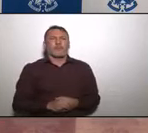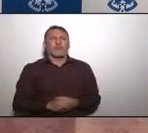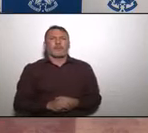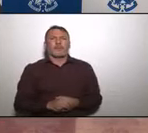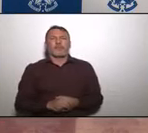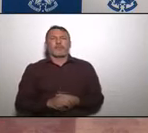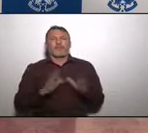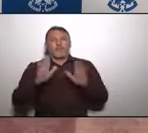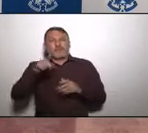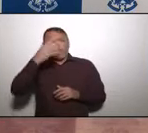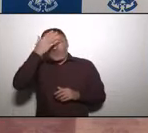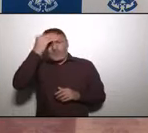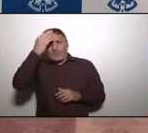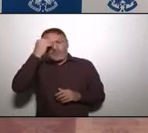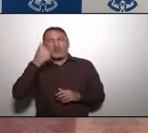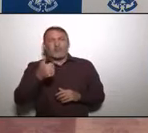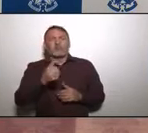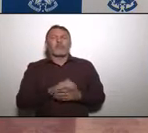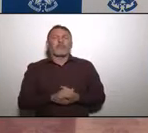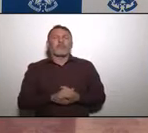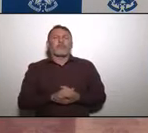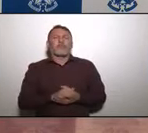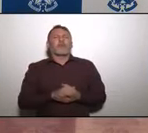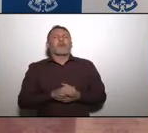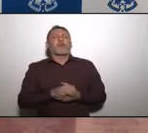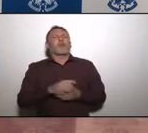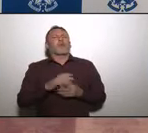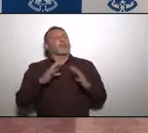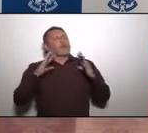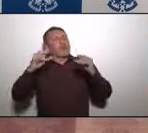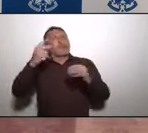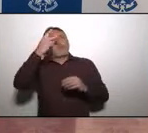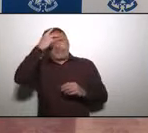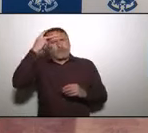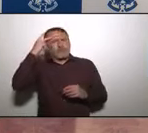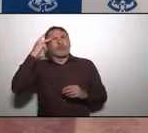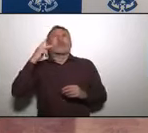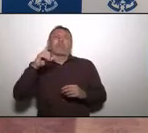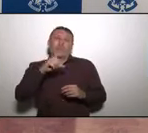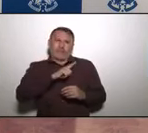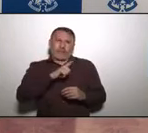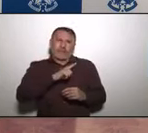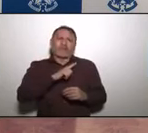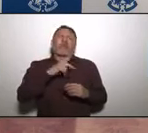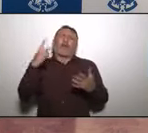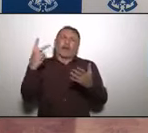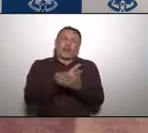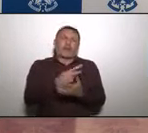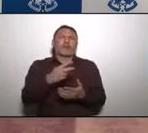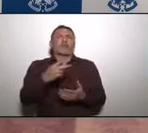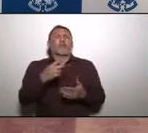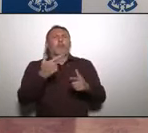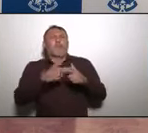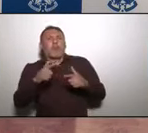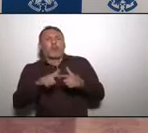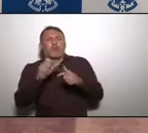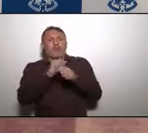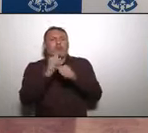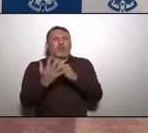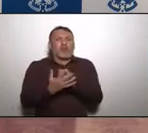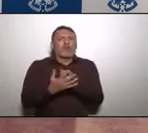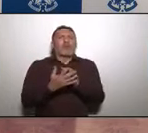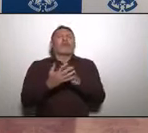Governador, então, todo cidadão, né, todos nós, a gente está pagando um preço bem alto, né, por causa dessa crise do coronavírus. Muita gente